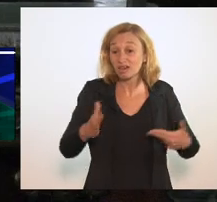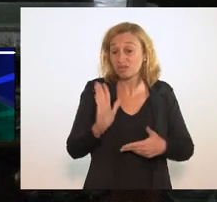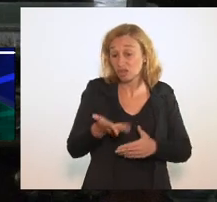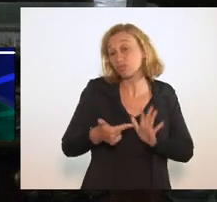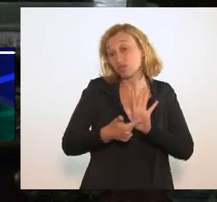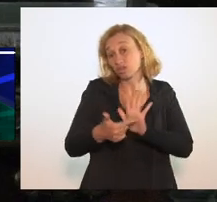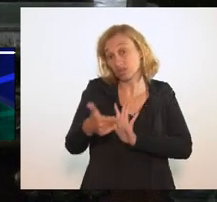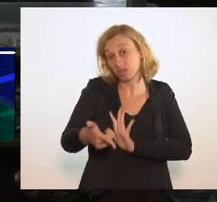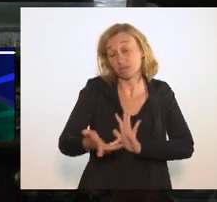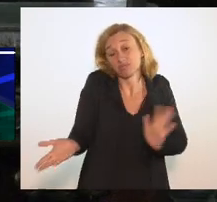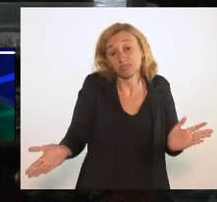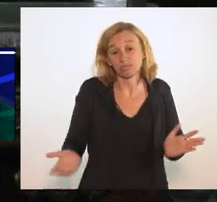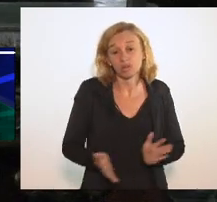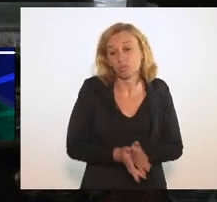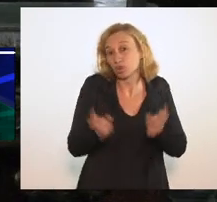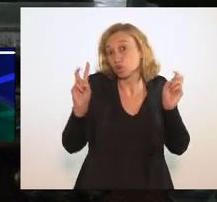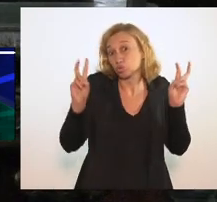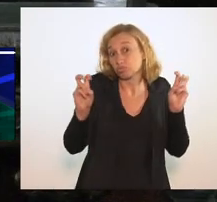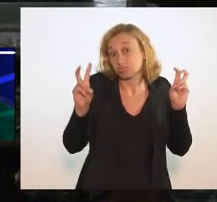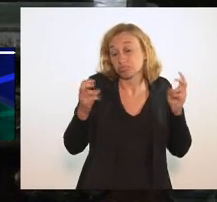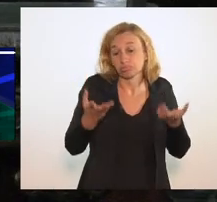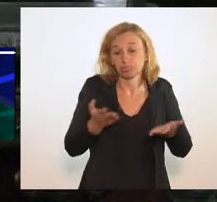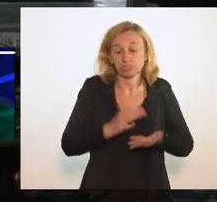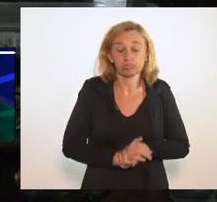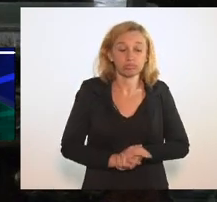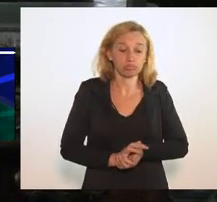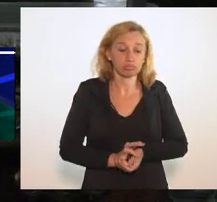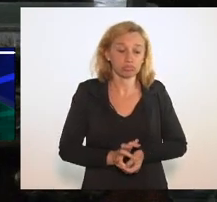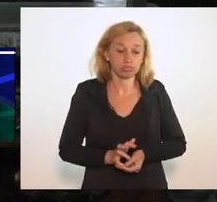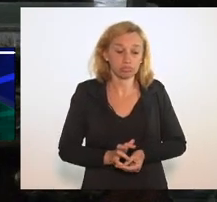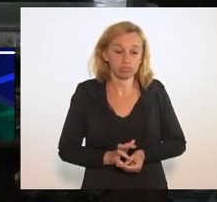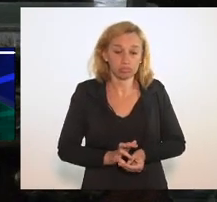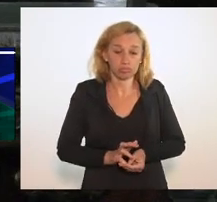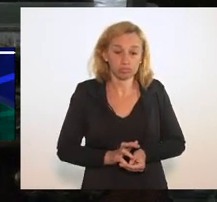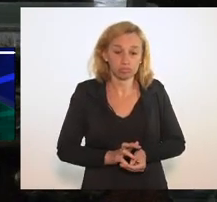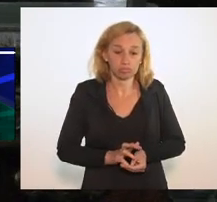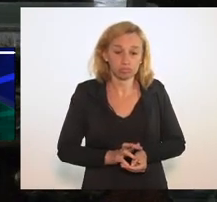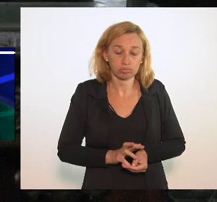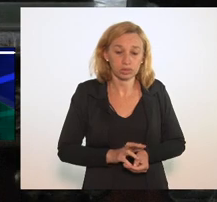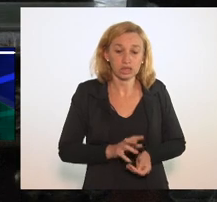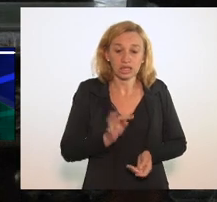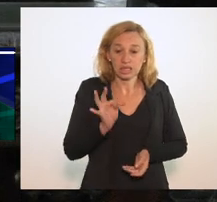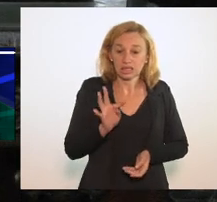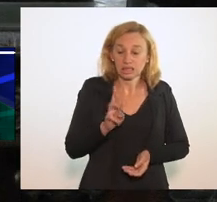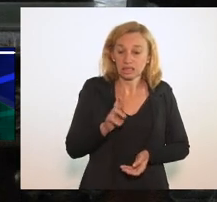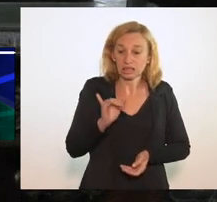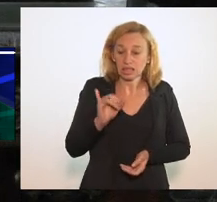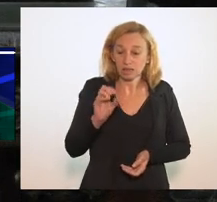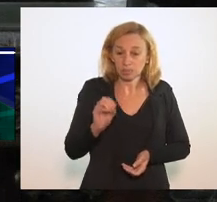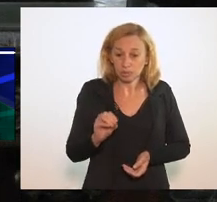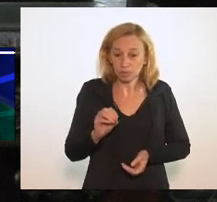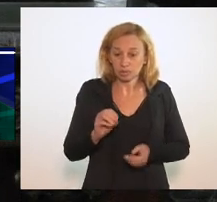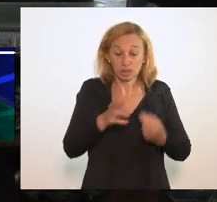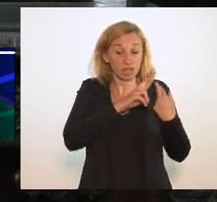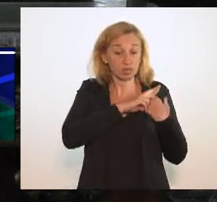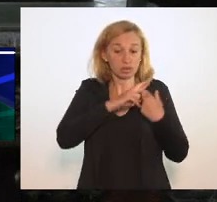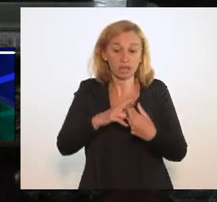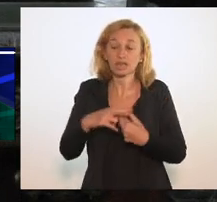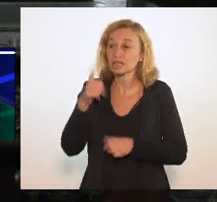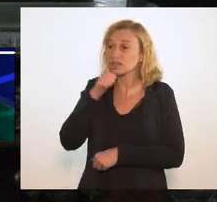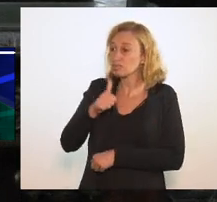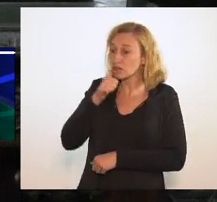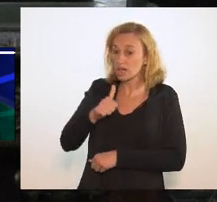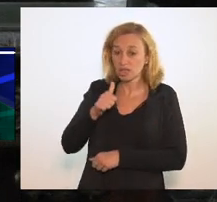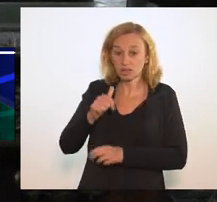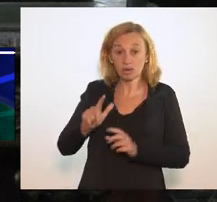aqui, como a questão do triplo vínculo, né, da responsabilidade que essas mulheres estão